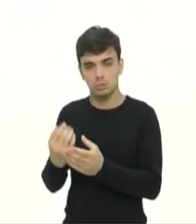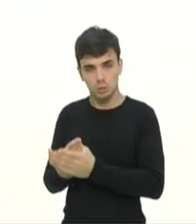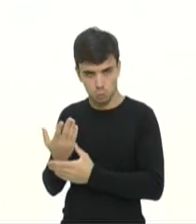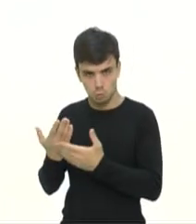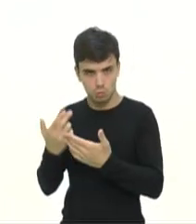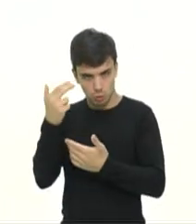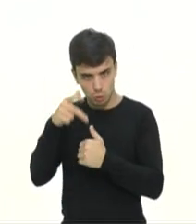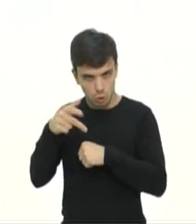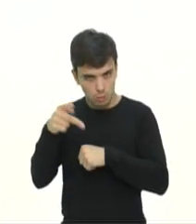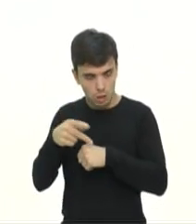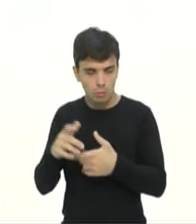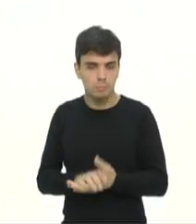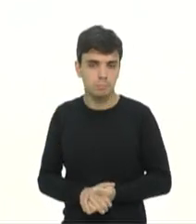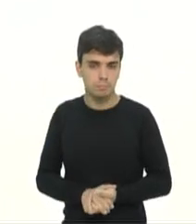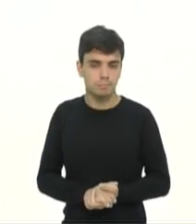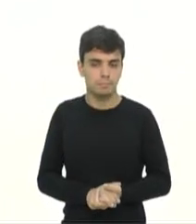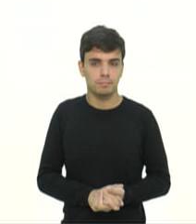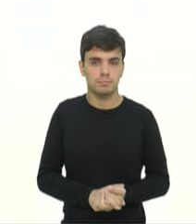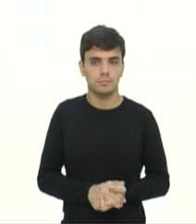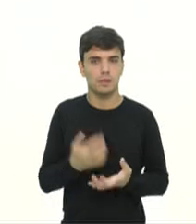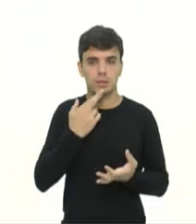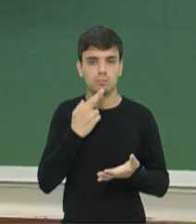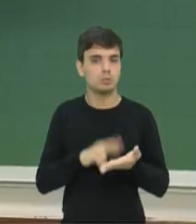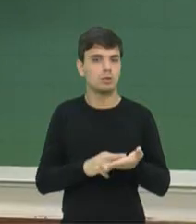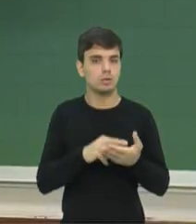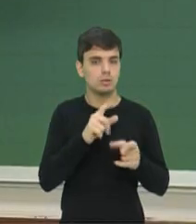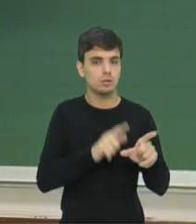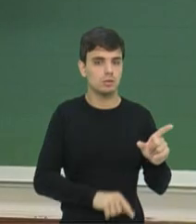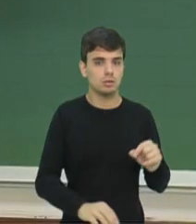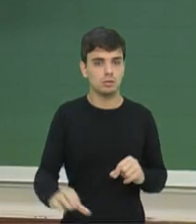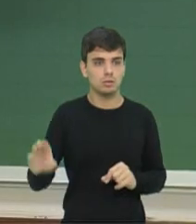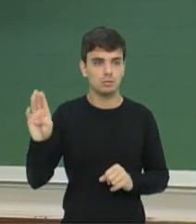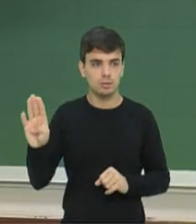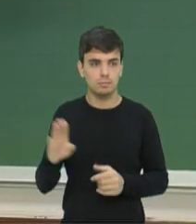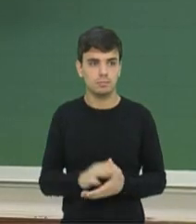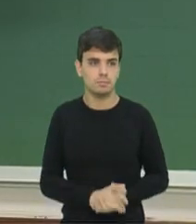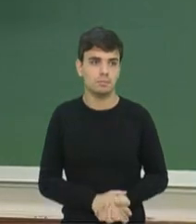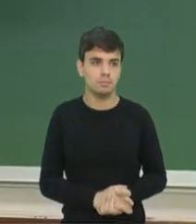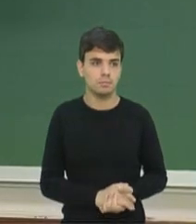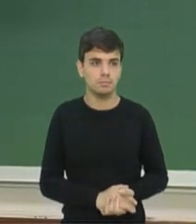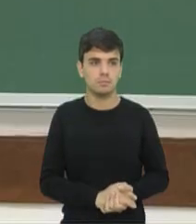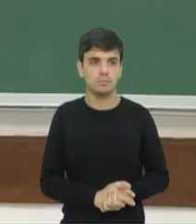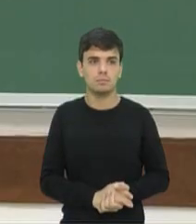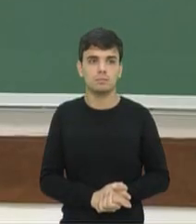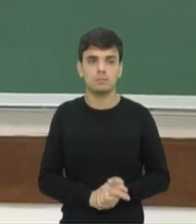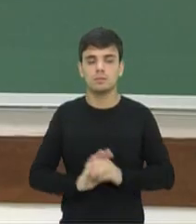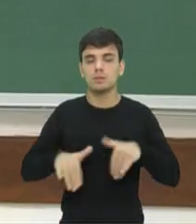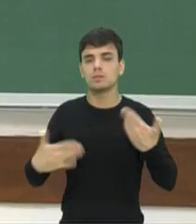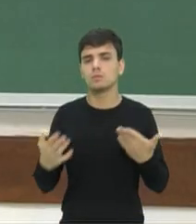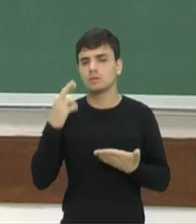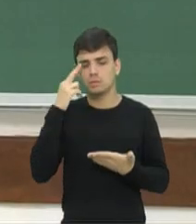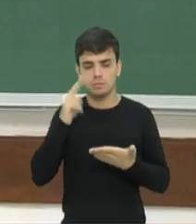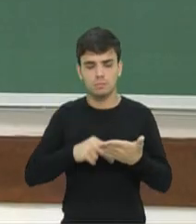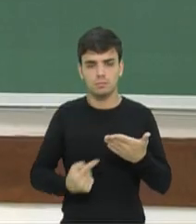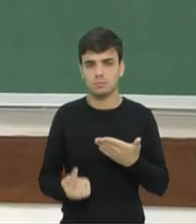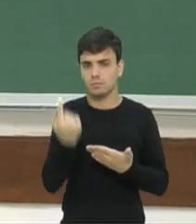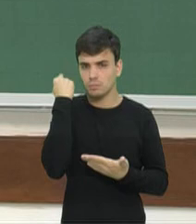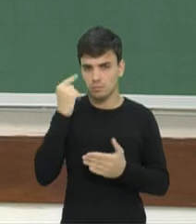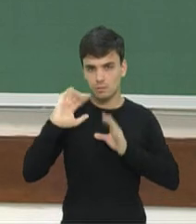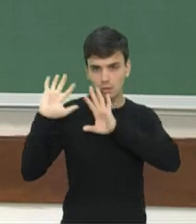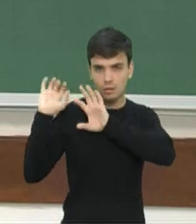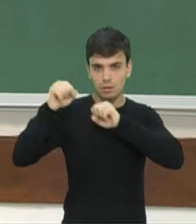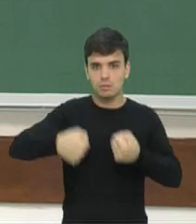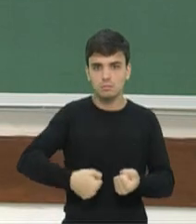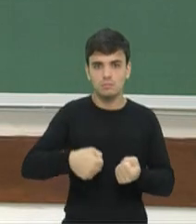né, em 1970. Resposta correta, letra B. Então, como nós vimos na aula passada, dentro do judô,